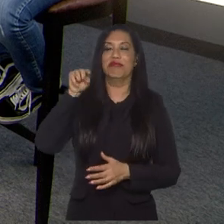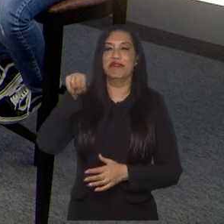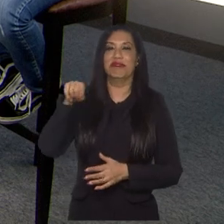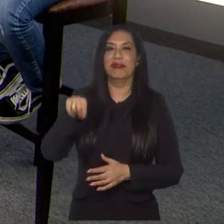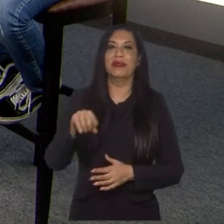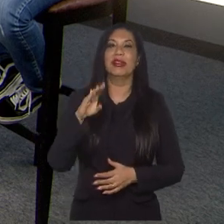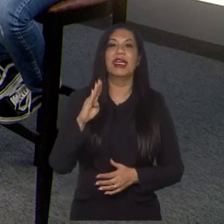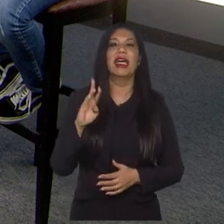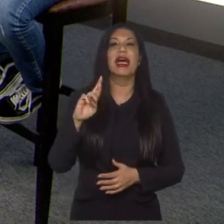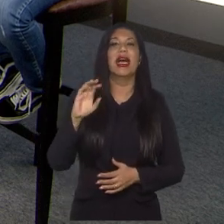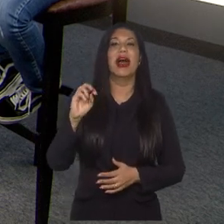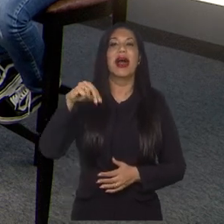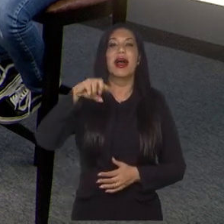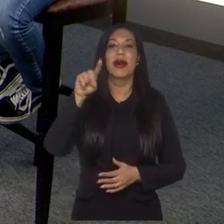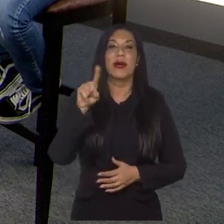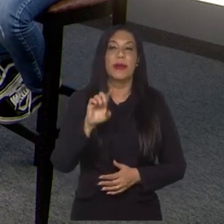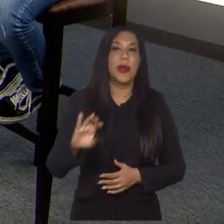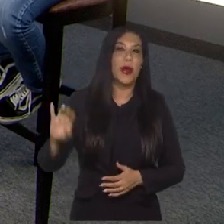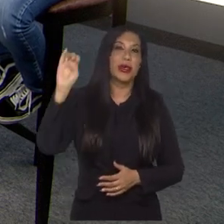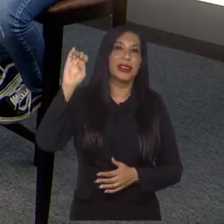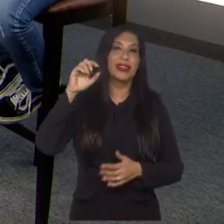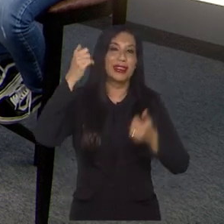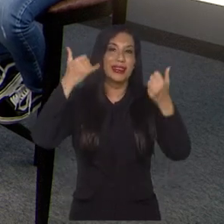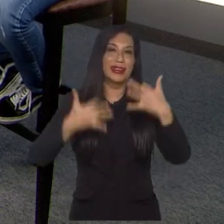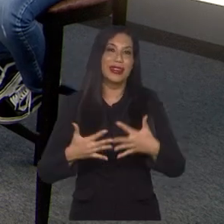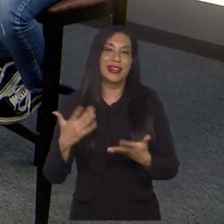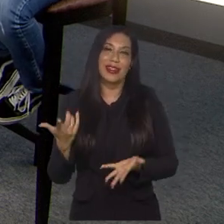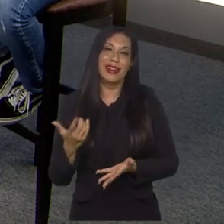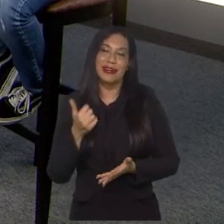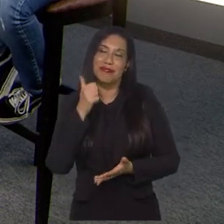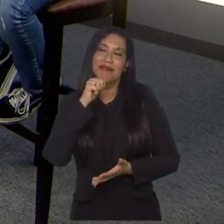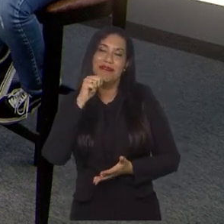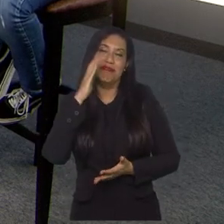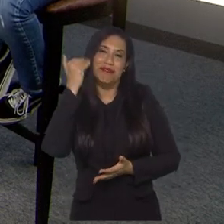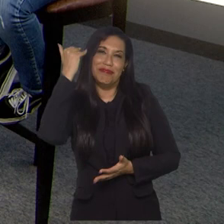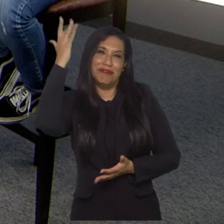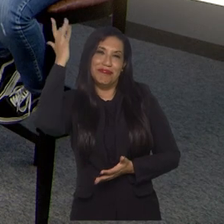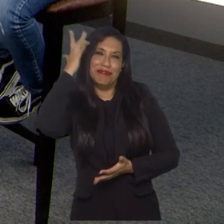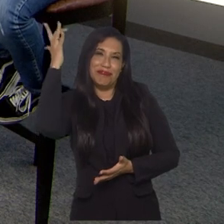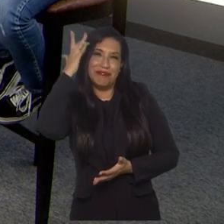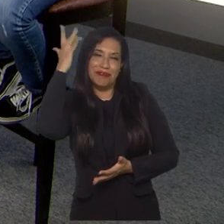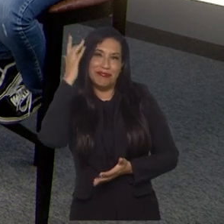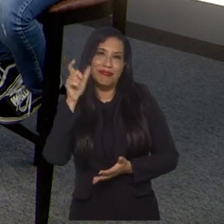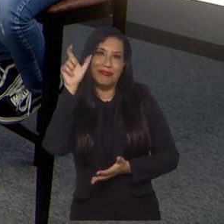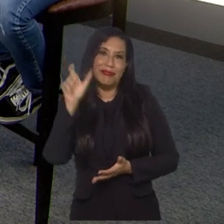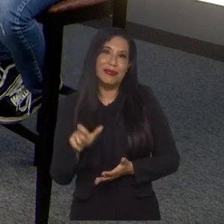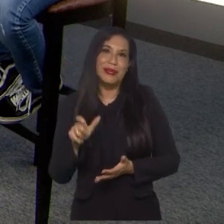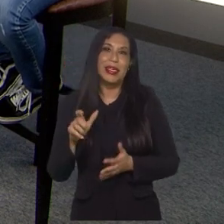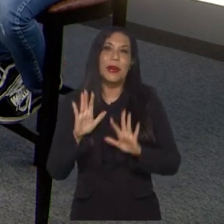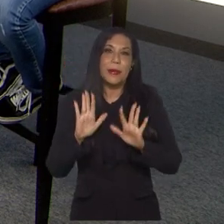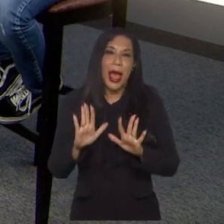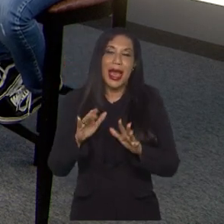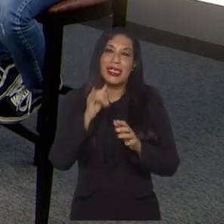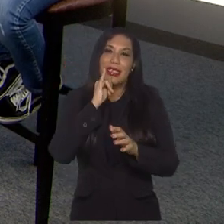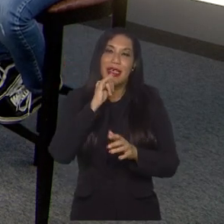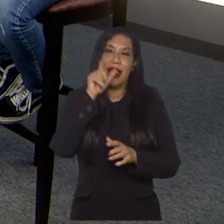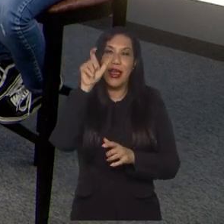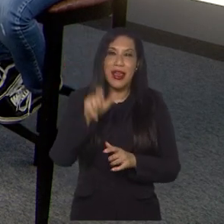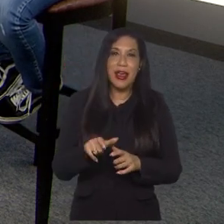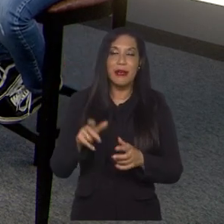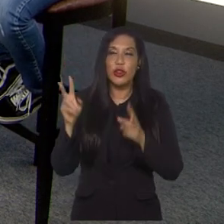Porque eu fui induzida. A bronze é como no masculino a galera coloca Messi. É a mesma coisa. Não tem, não que a habilidade seja, mas a gente só colocando em termos